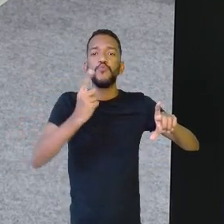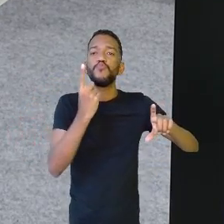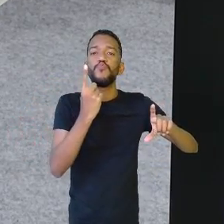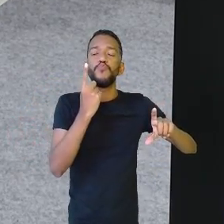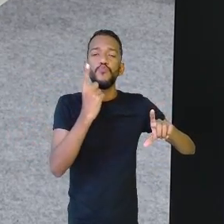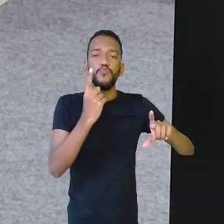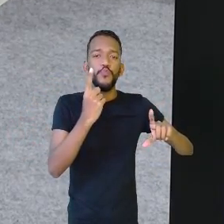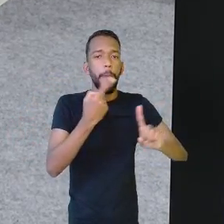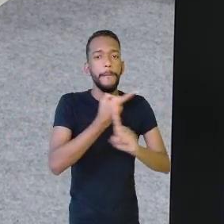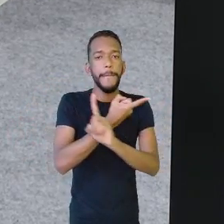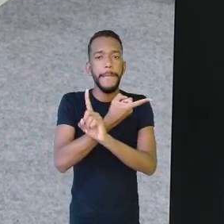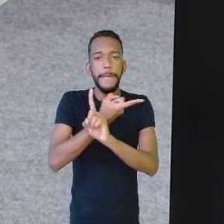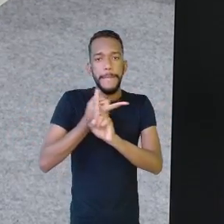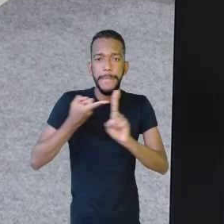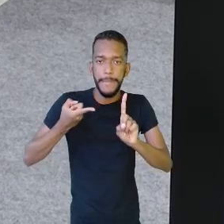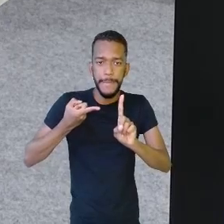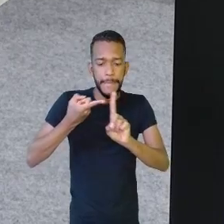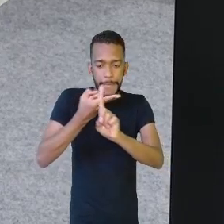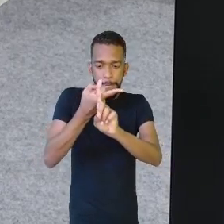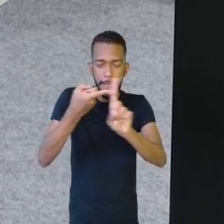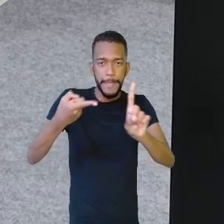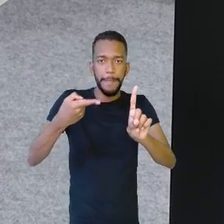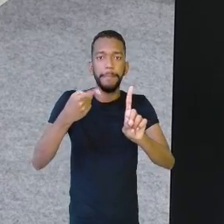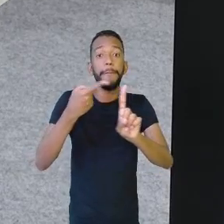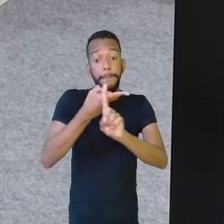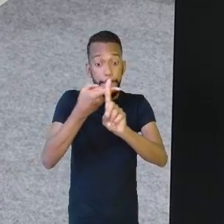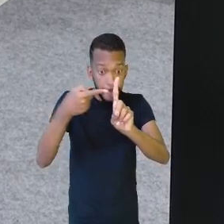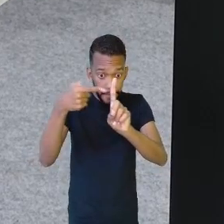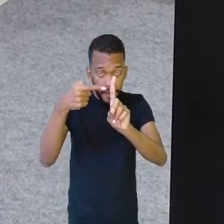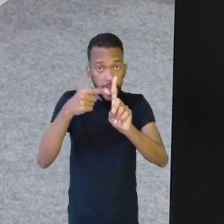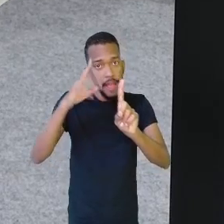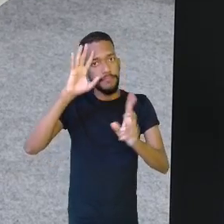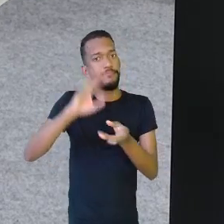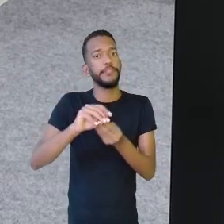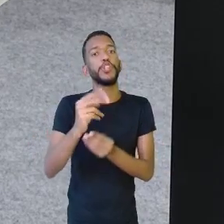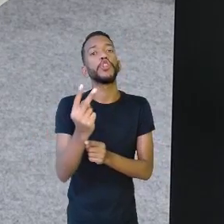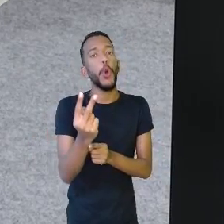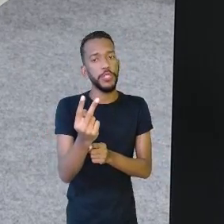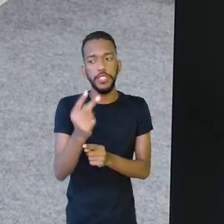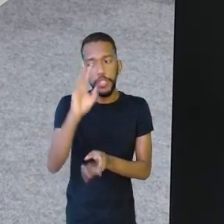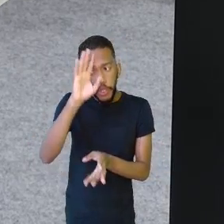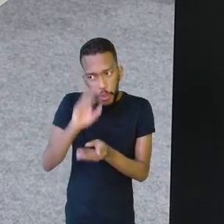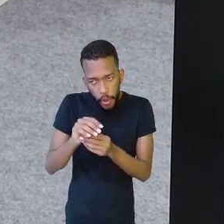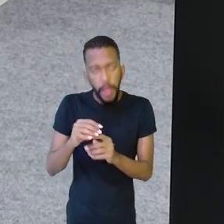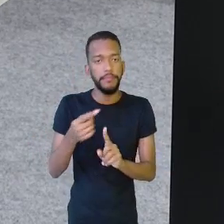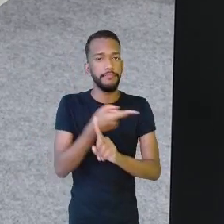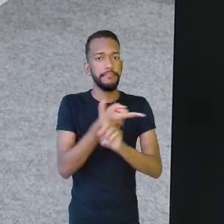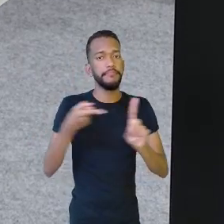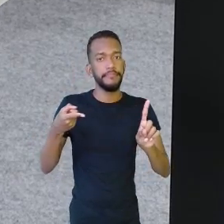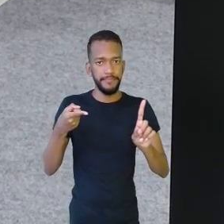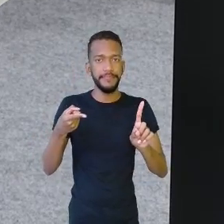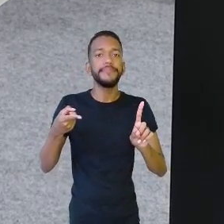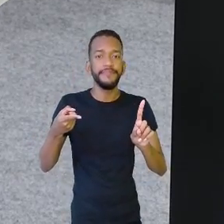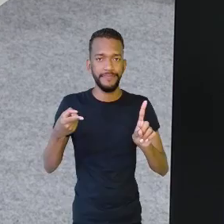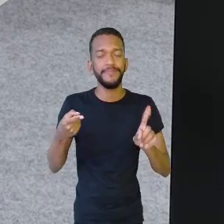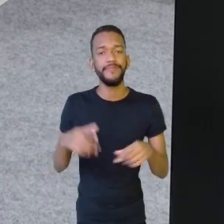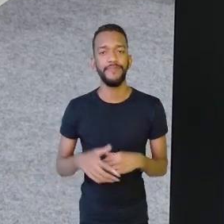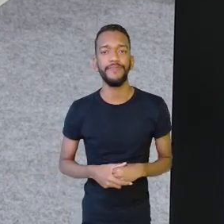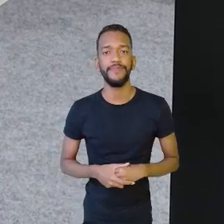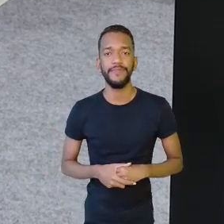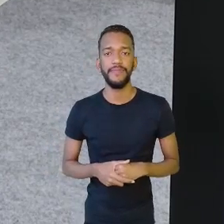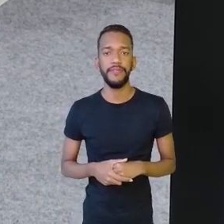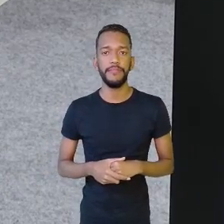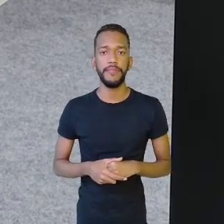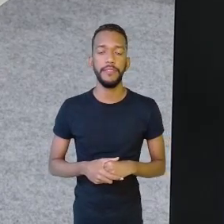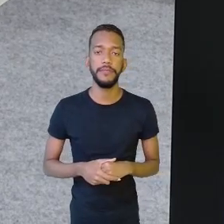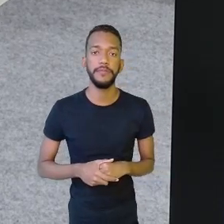ser representada por 2, que é a metade, é a divisão de alguma coisa ao meio. E